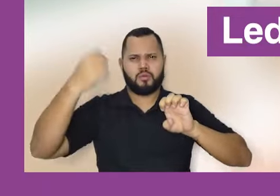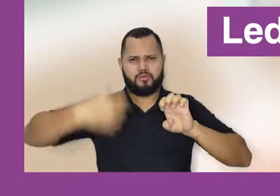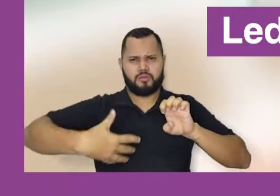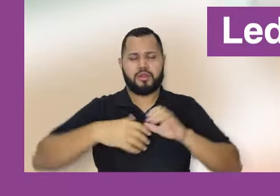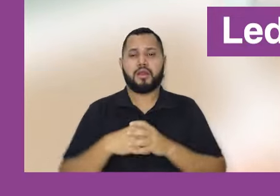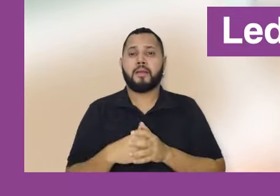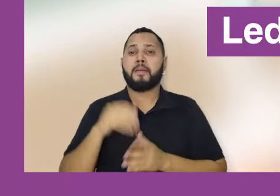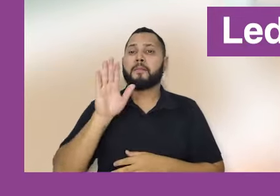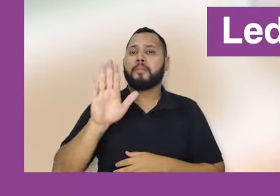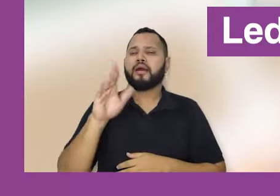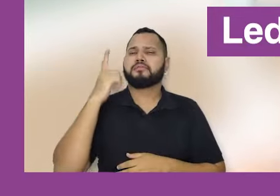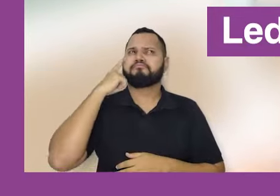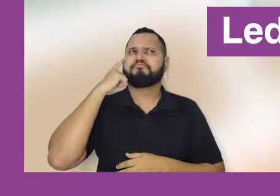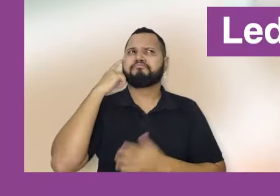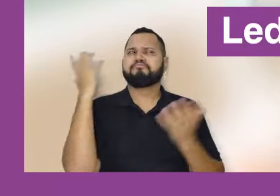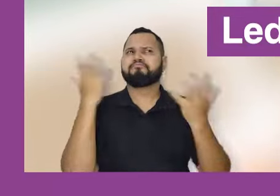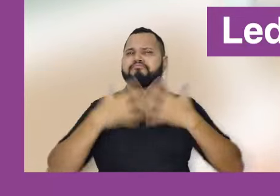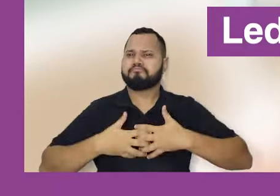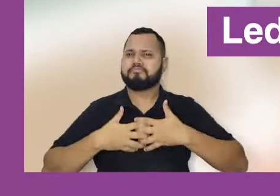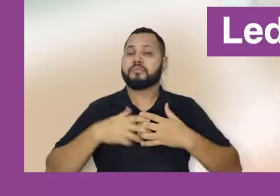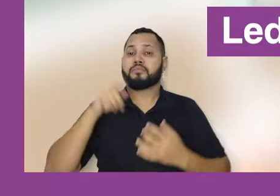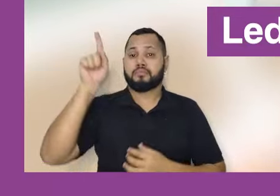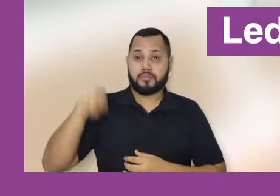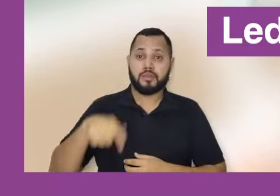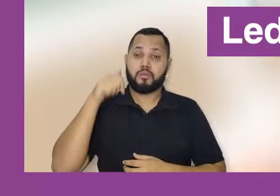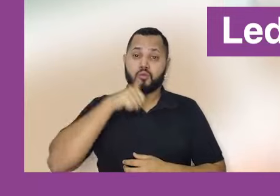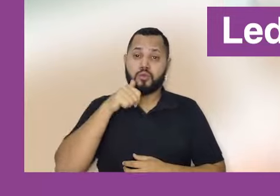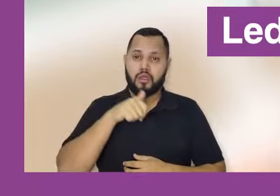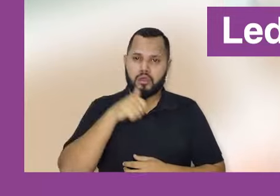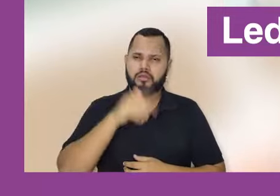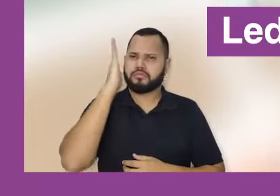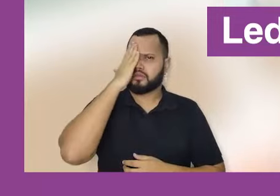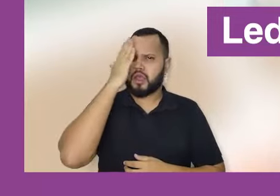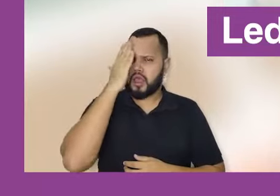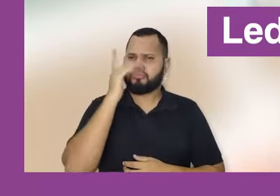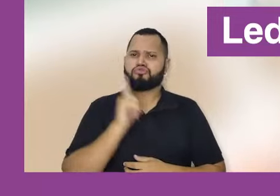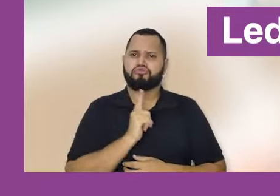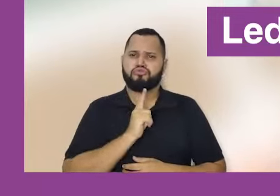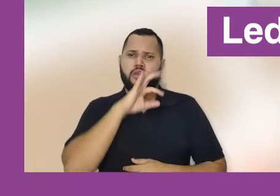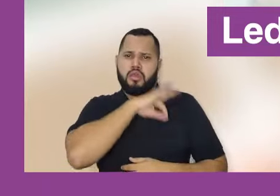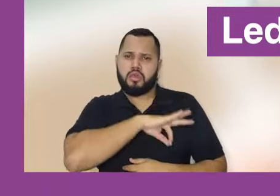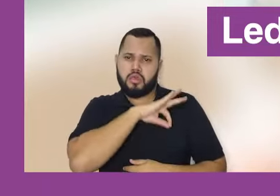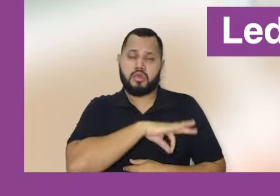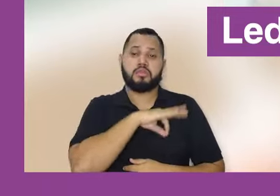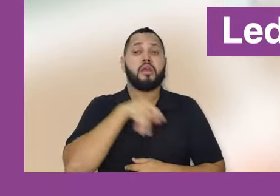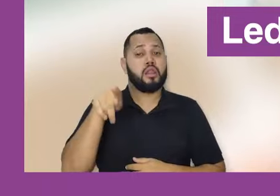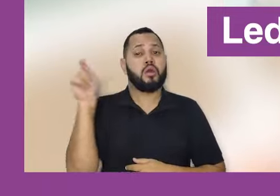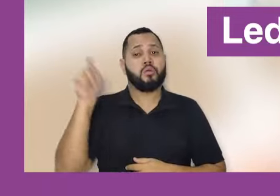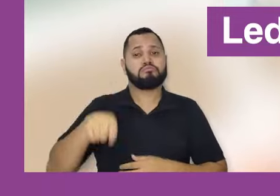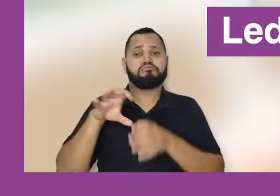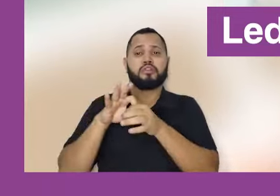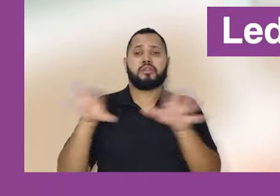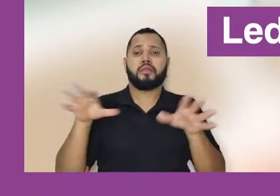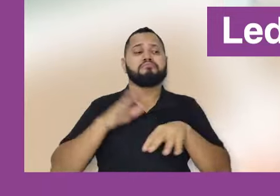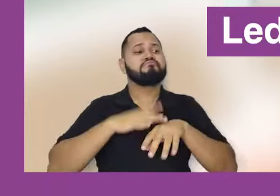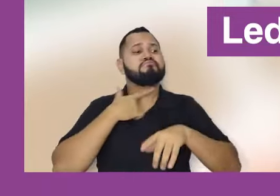mas o que nós entendemos assim uma mulher uma pessoa que tem renda ela tem liberdade de